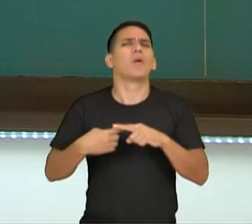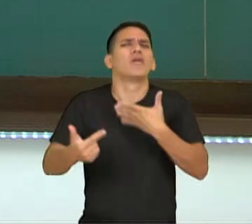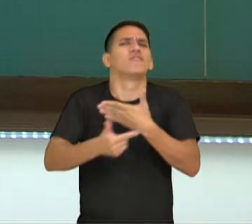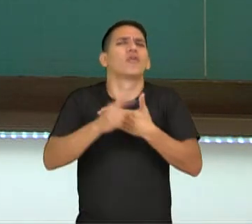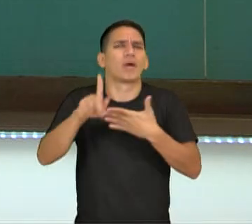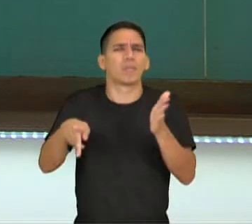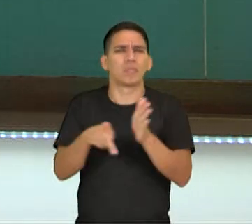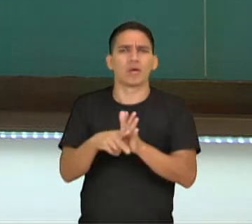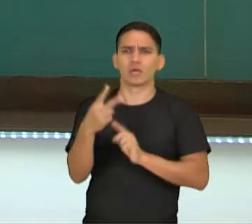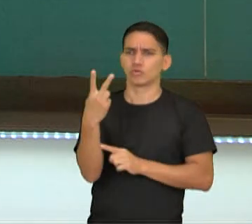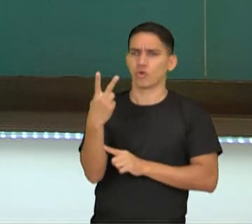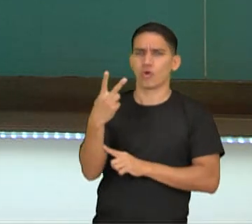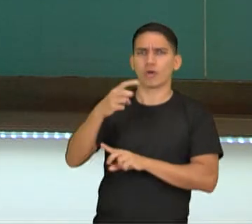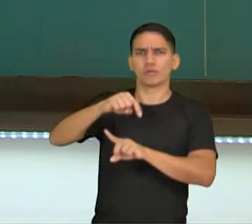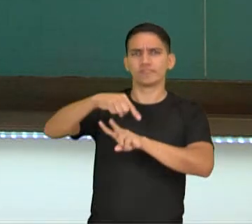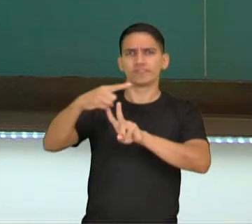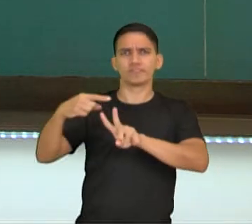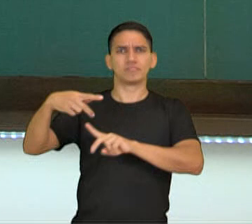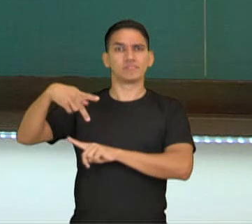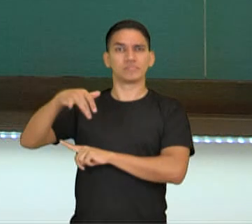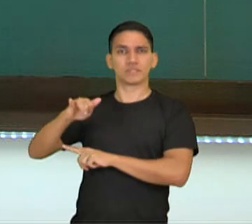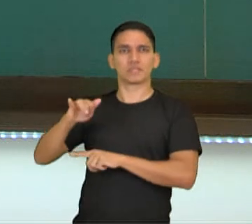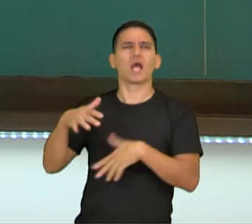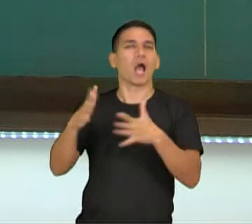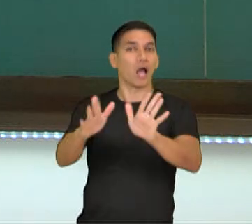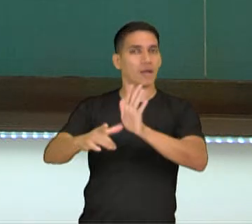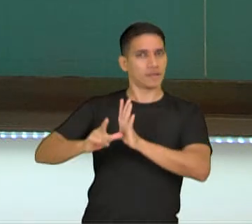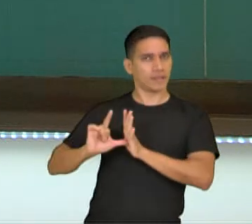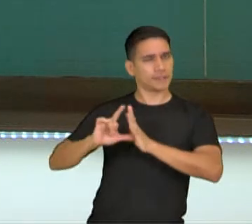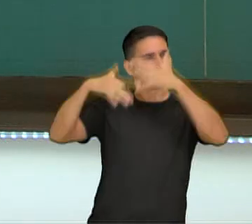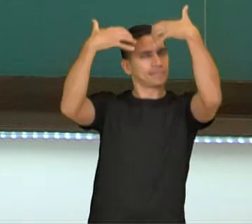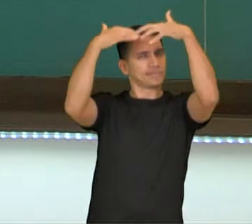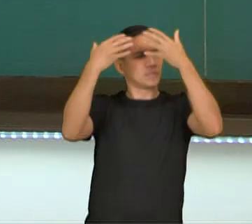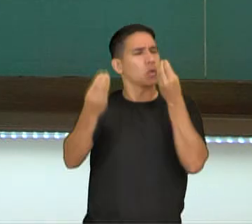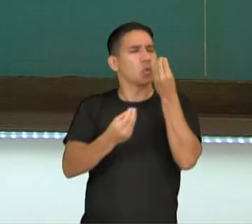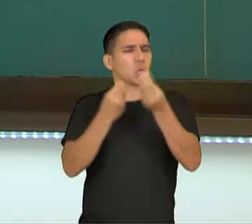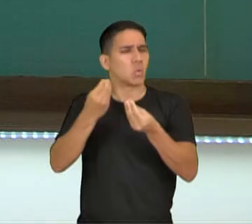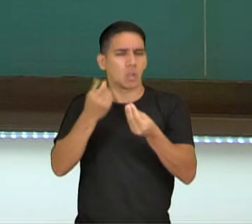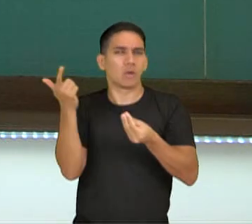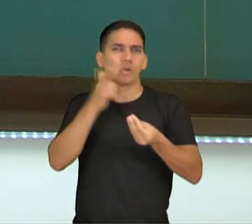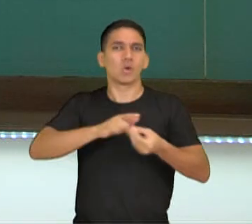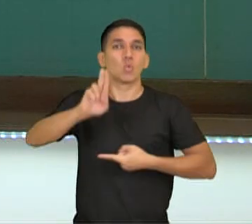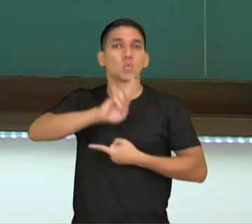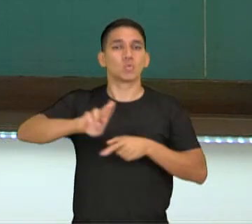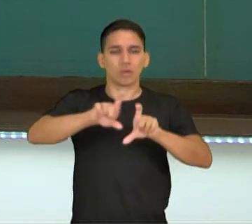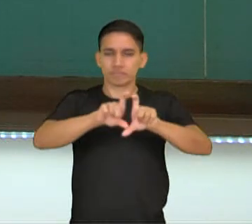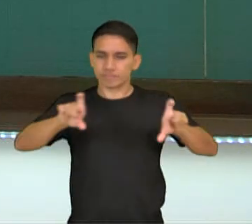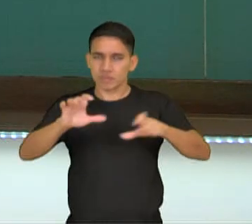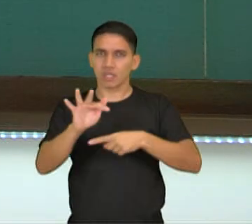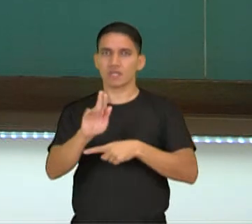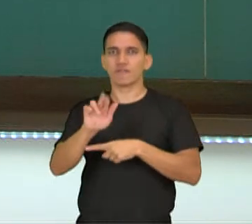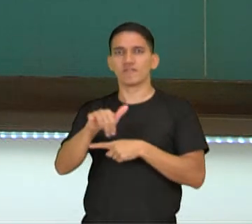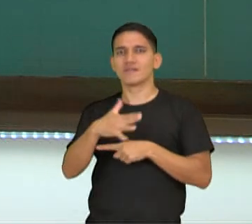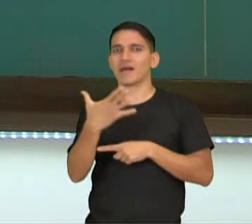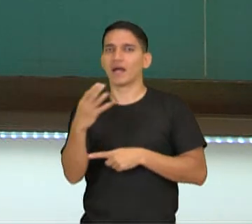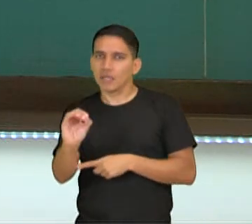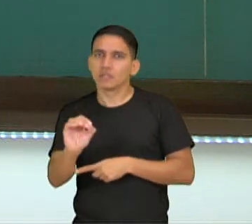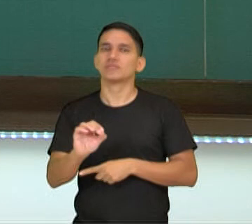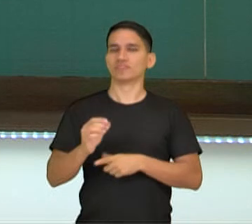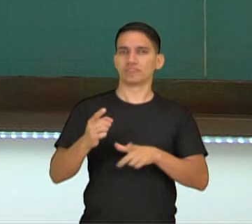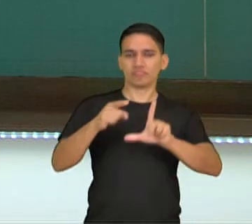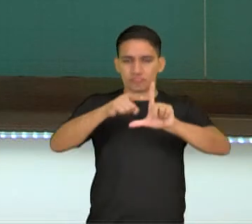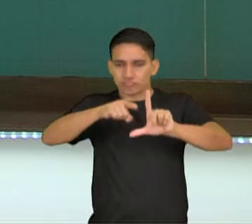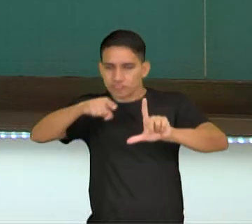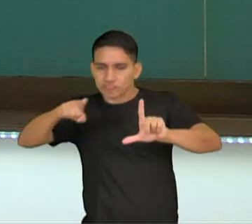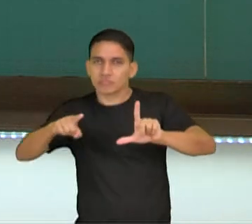Antes disso, vamos pensar um pouquinho, aonde que a gente pode aplicar essa função, esses gráficos de função seno